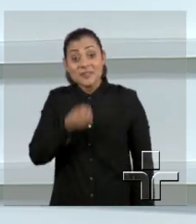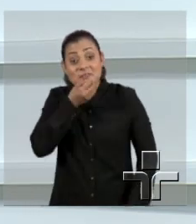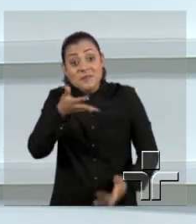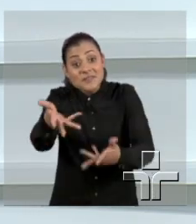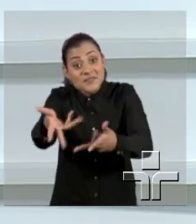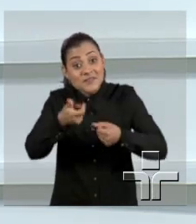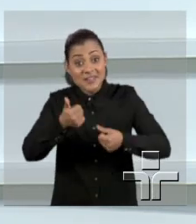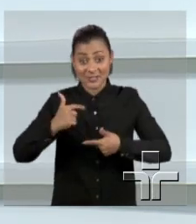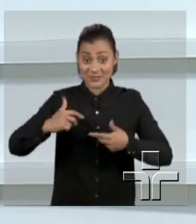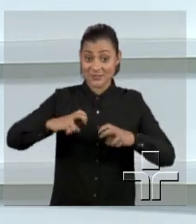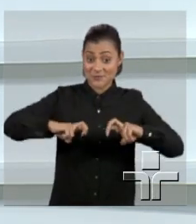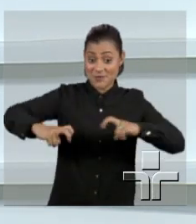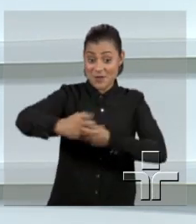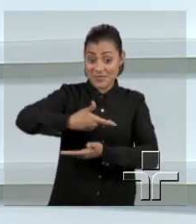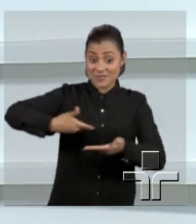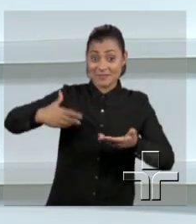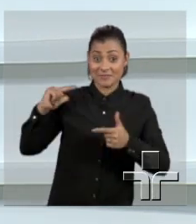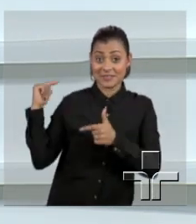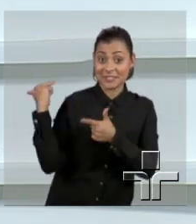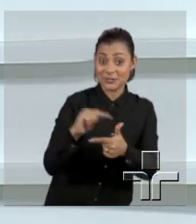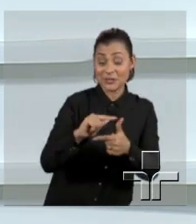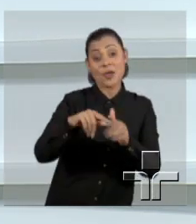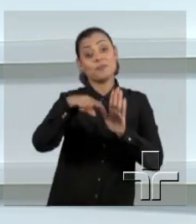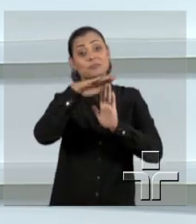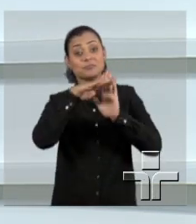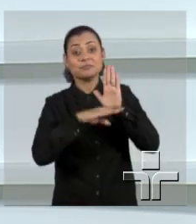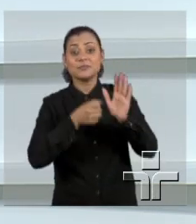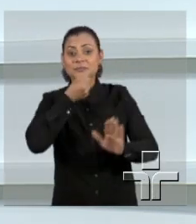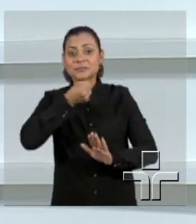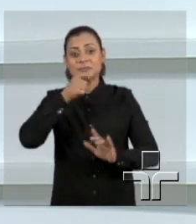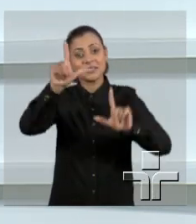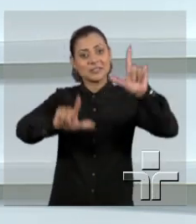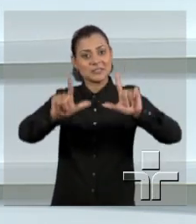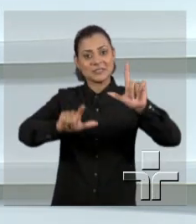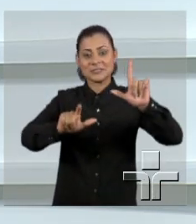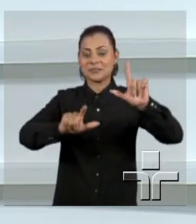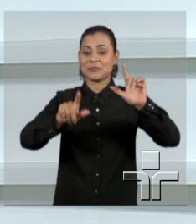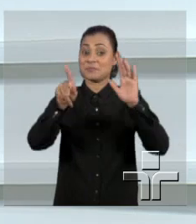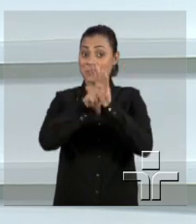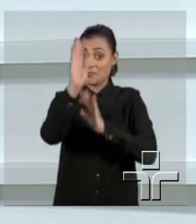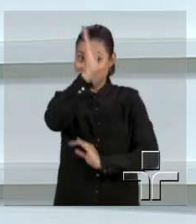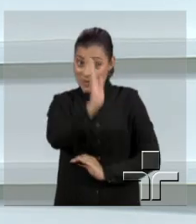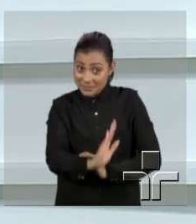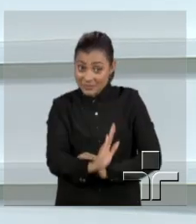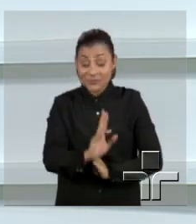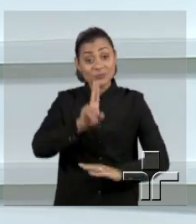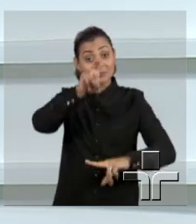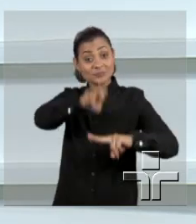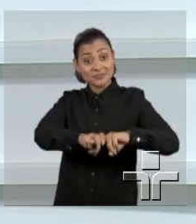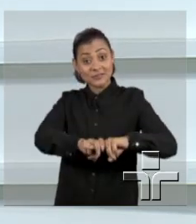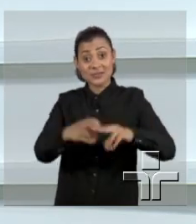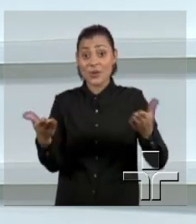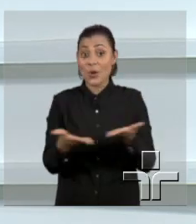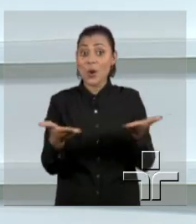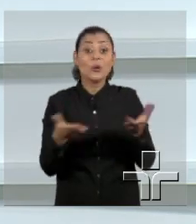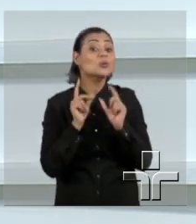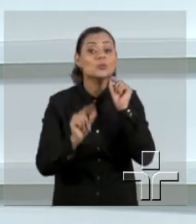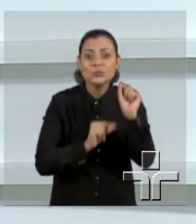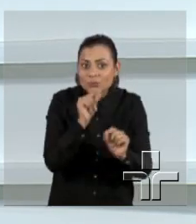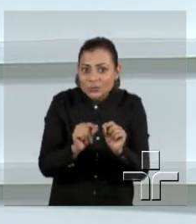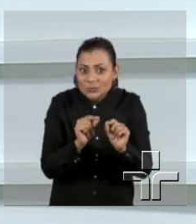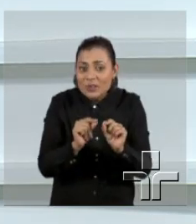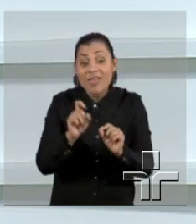Bem-vindos ao Roda Viva, o mais tradicional programa de entrevistas da TV brasileira. No centro da roda, hoje está